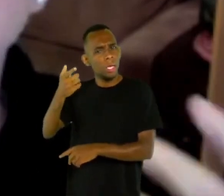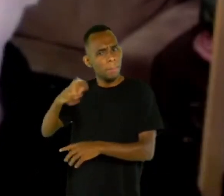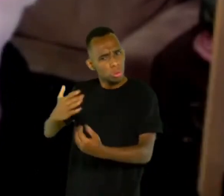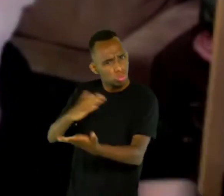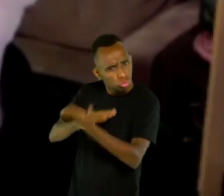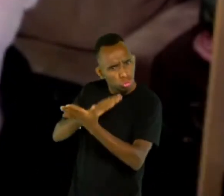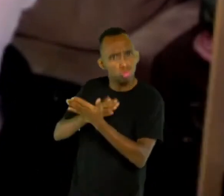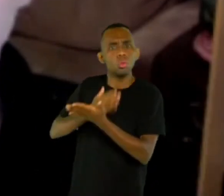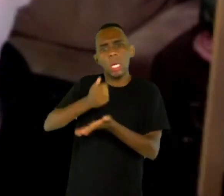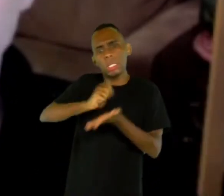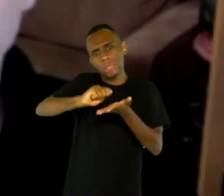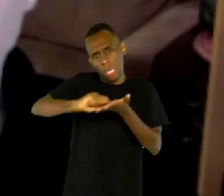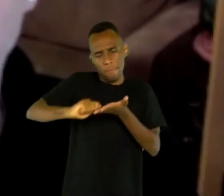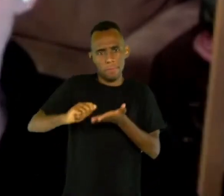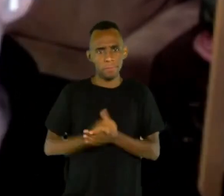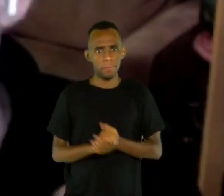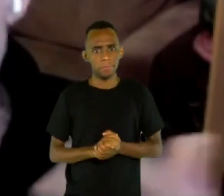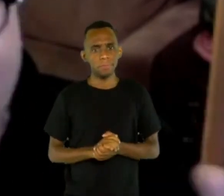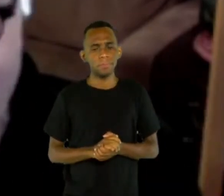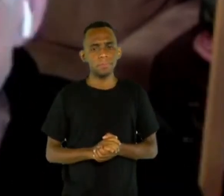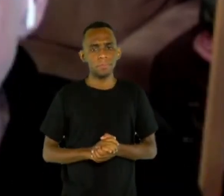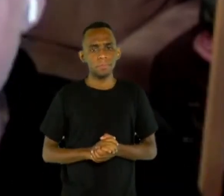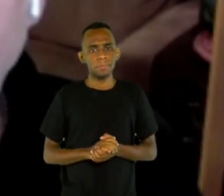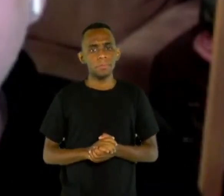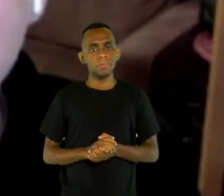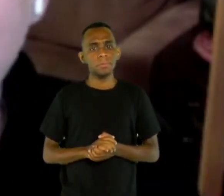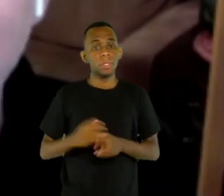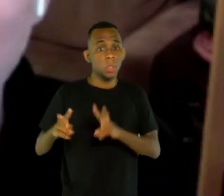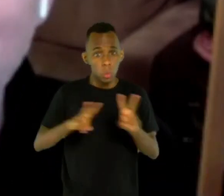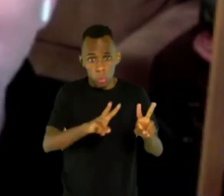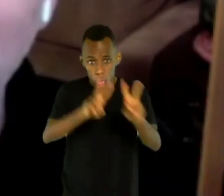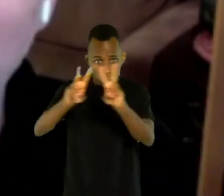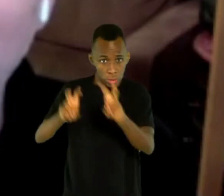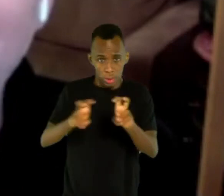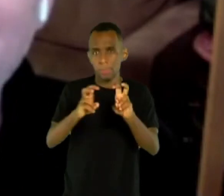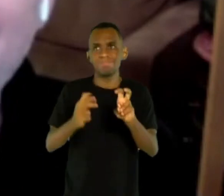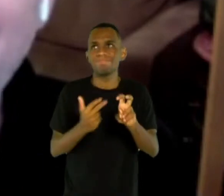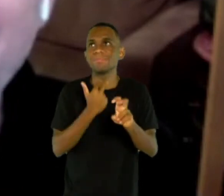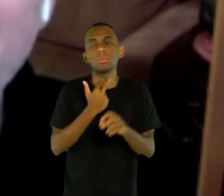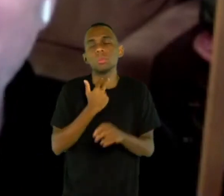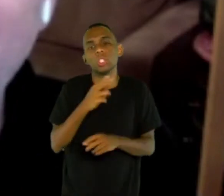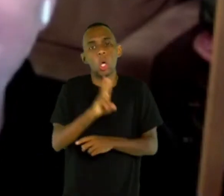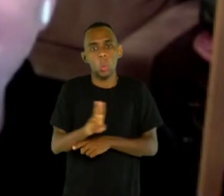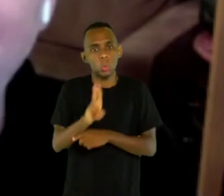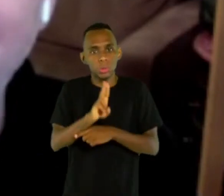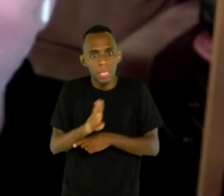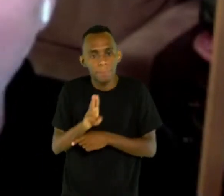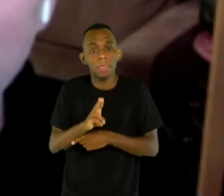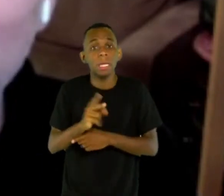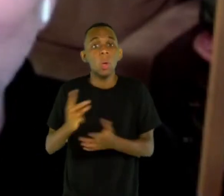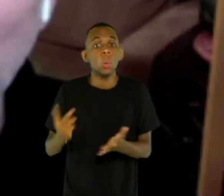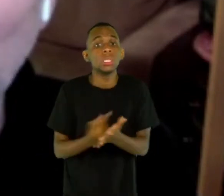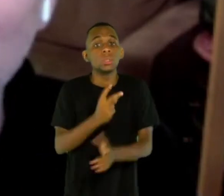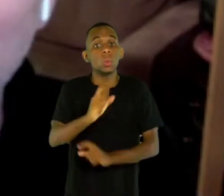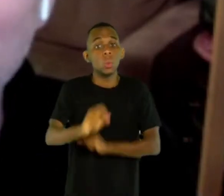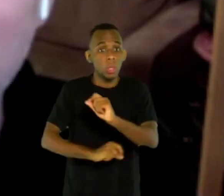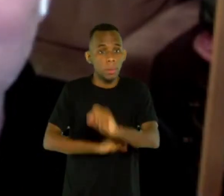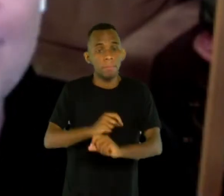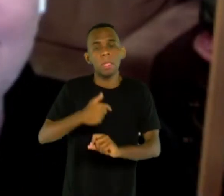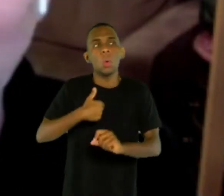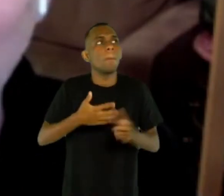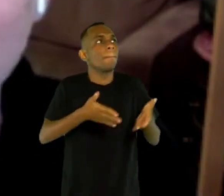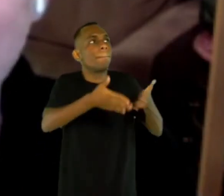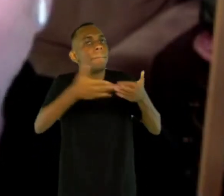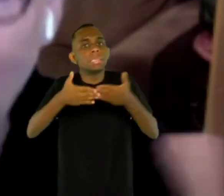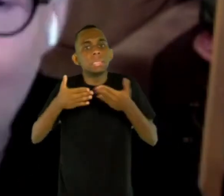pronto, já com um título. O título não podia ser usado, e aí eu pedi socorro aos meus